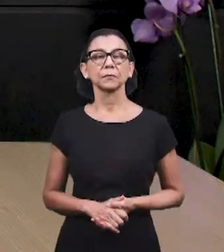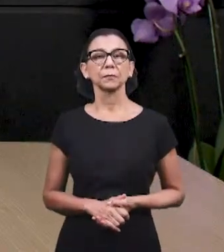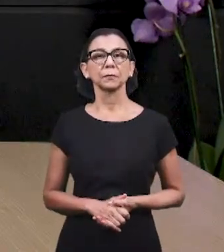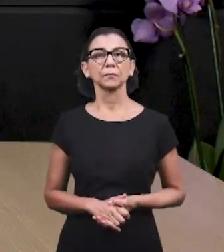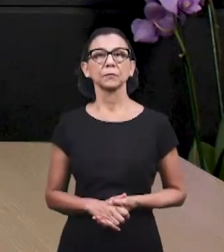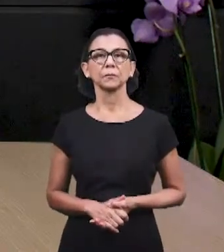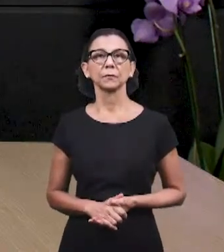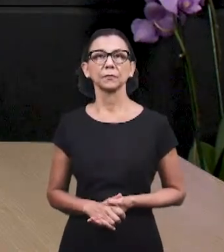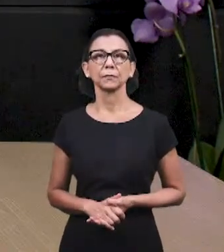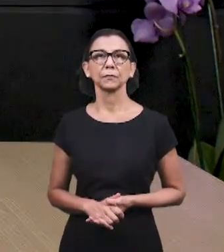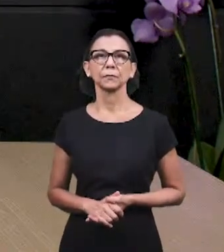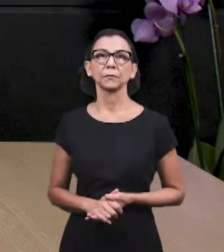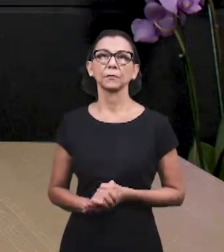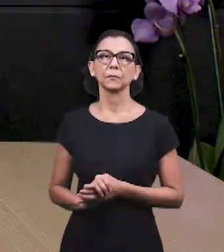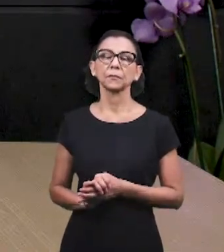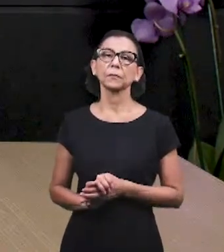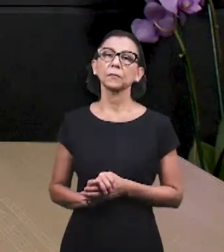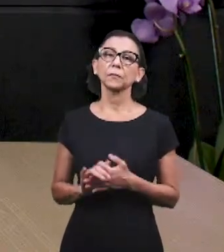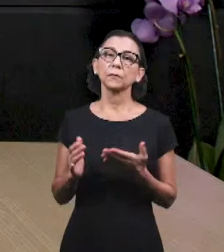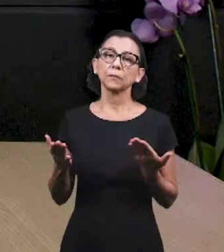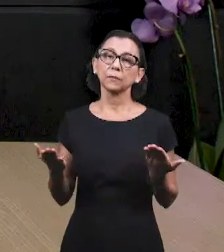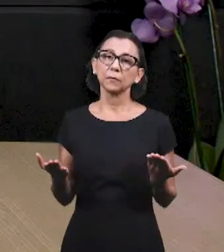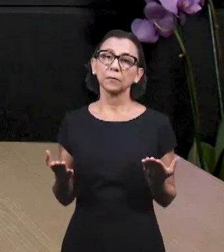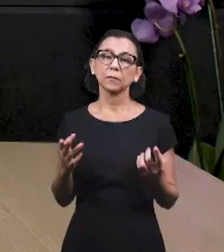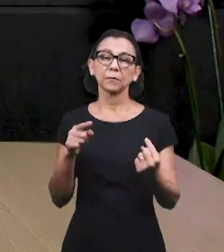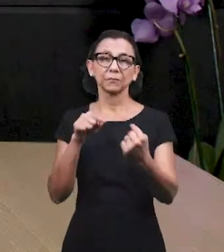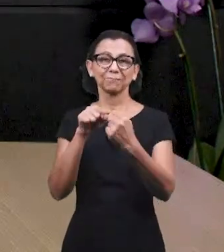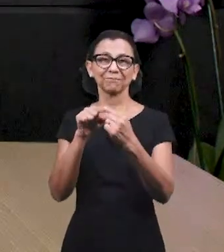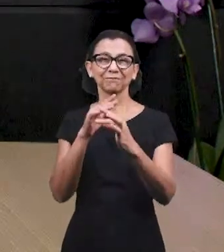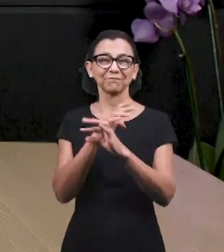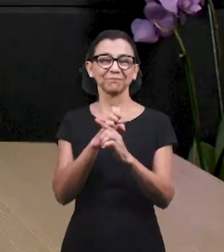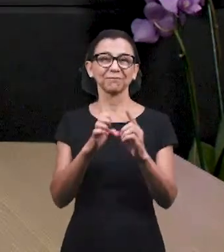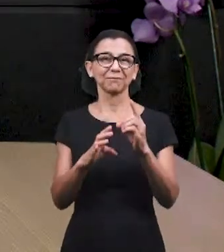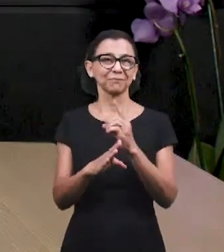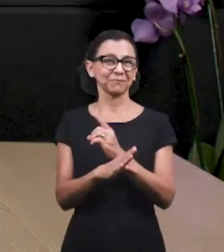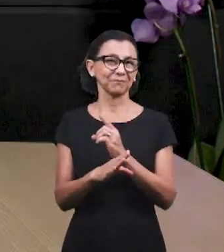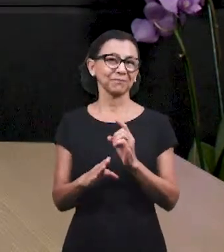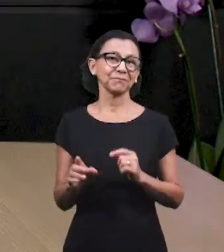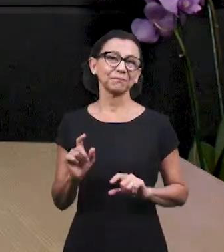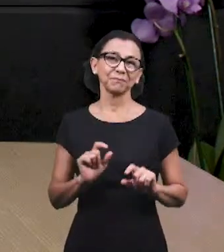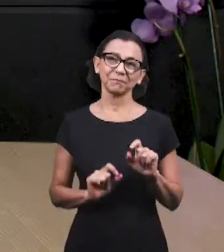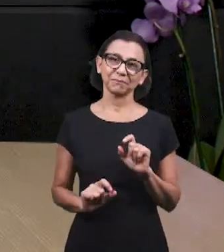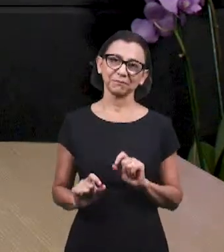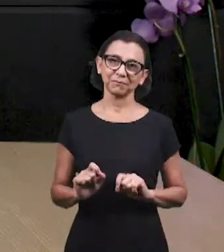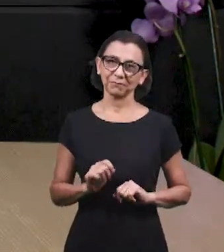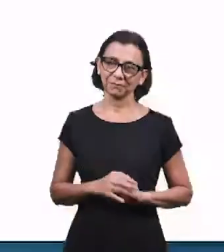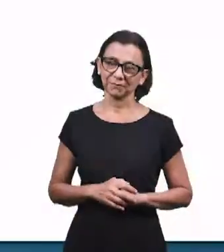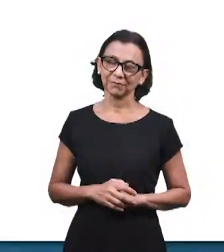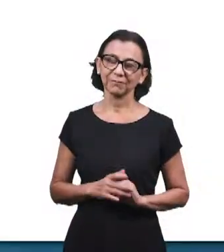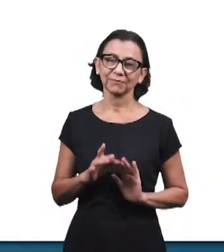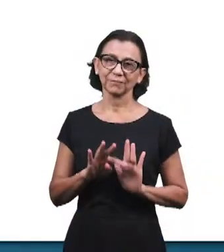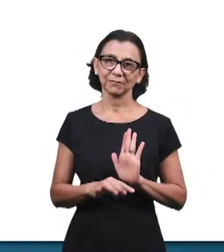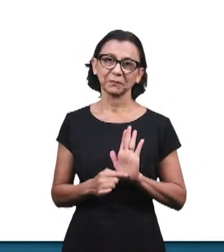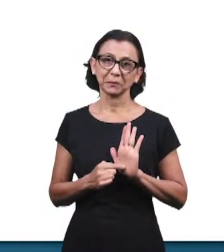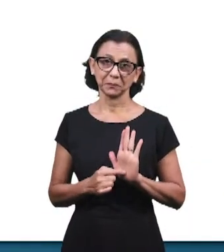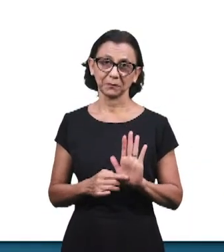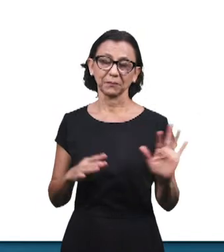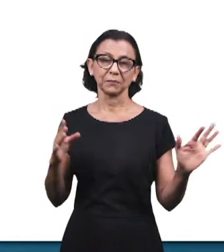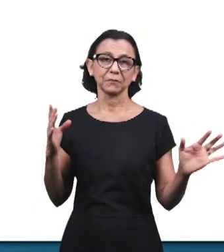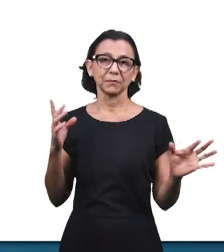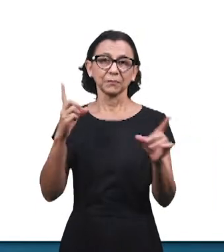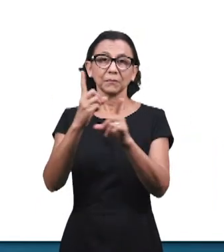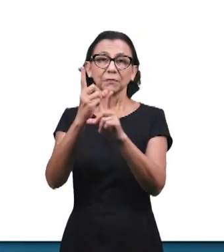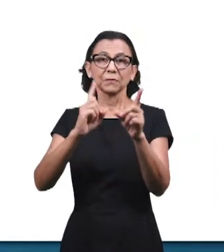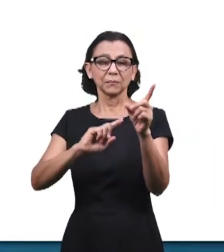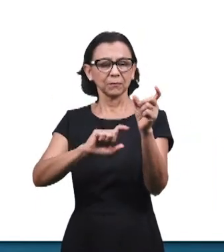exatamente terminar naquilo que é o objetivo máximo da nossa escola bíblica, que é exatamente, conforme o texto,